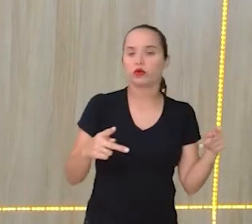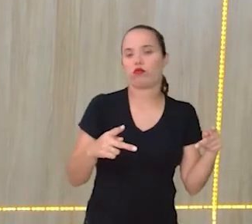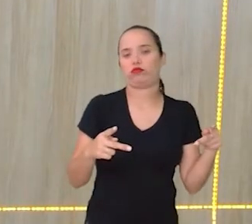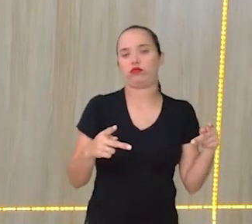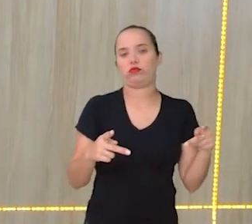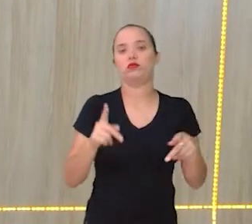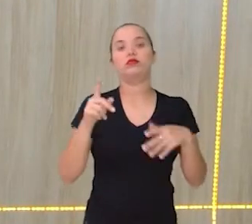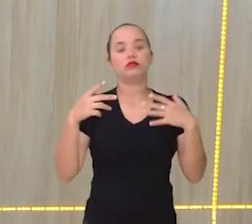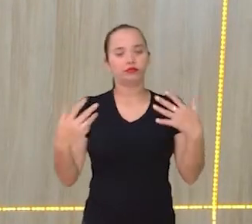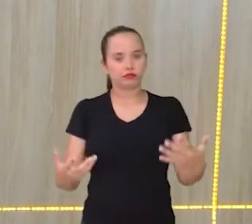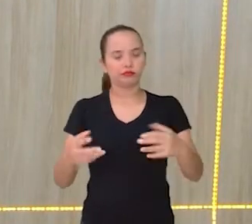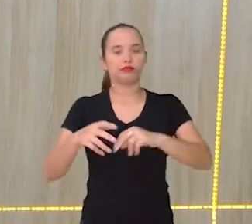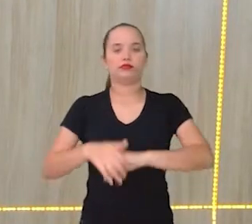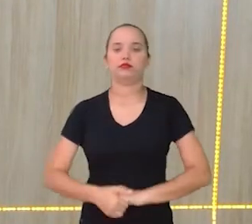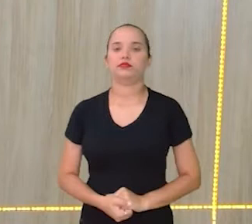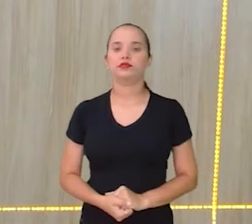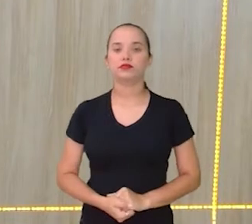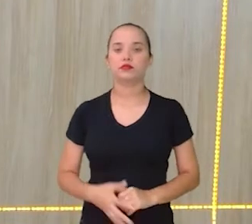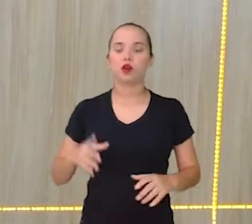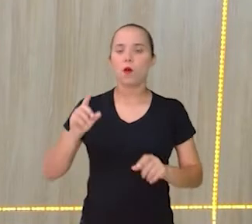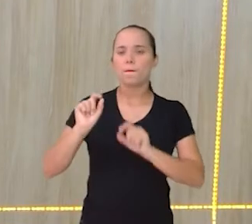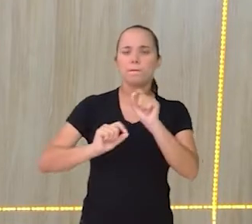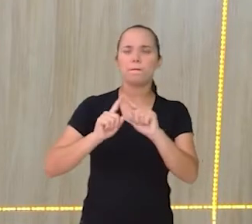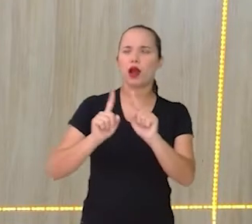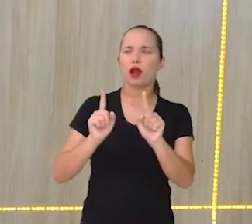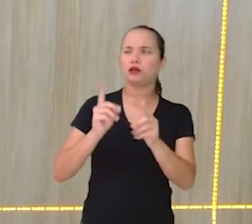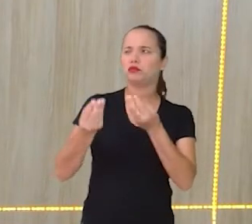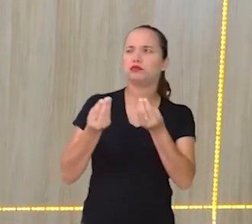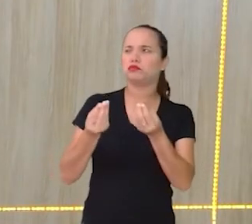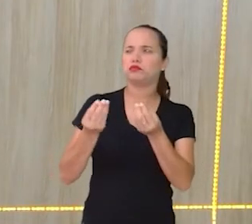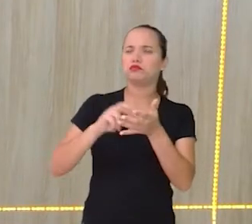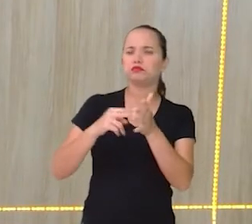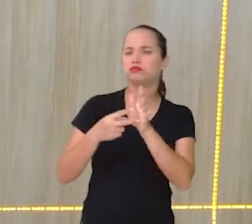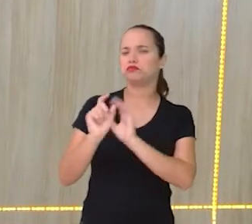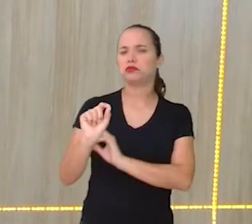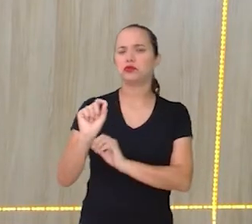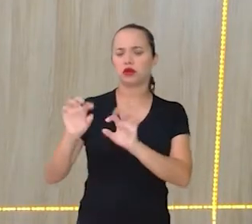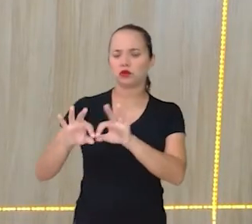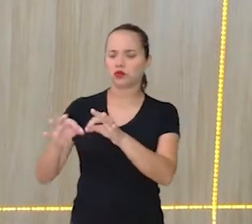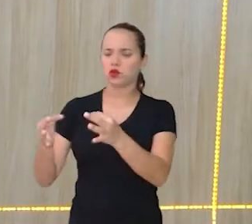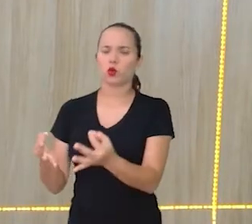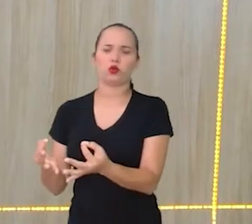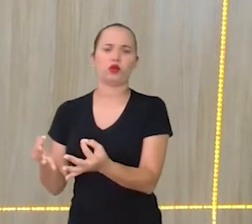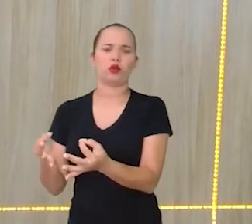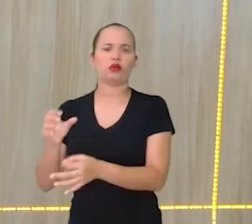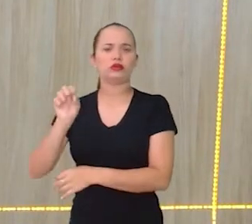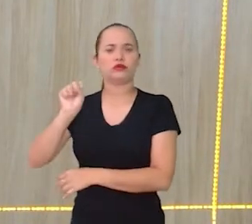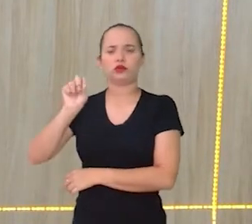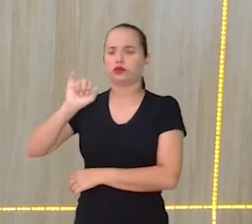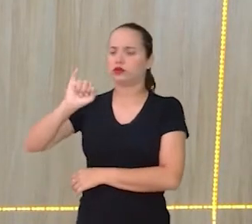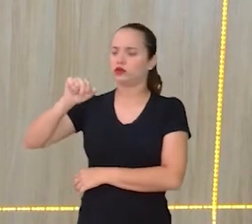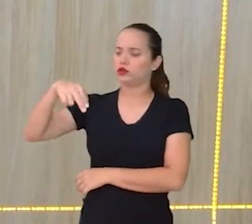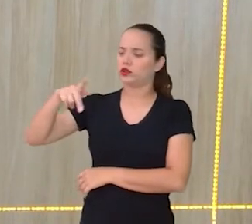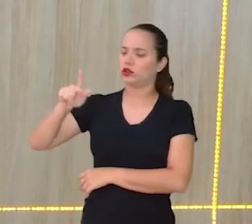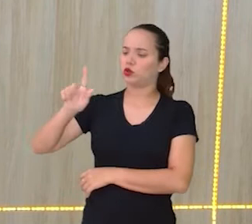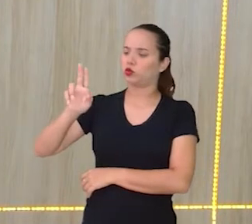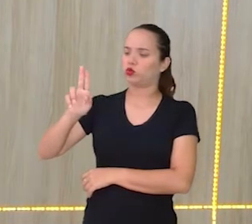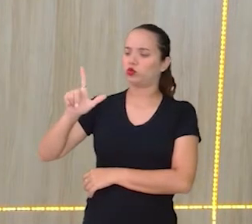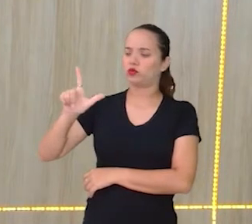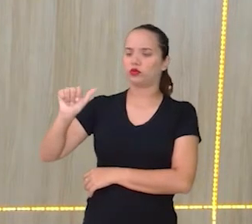número significa singular ou plural. O que é singular? Desculpa, me atrapalhei aqui. O que é